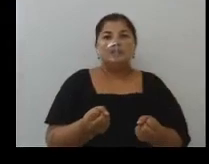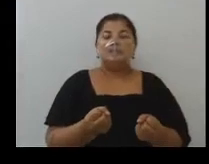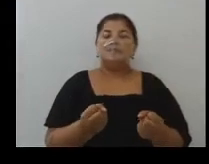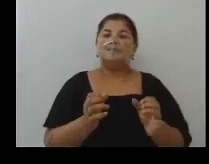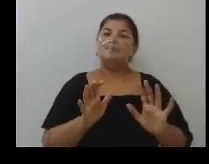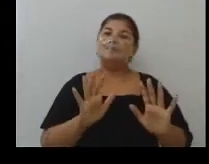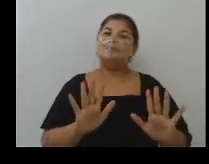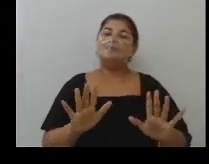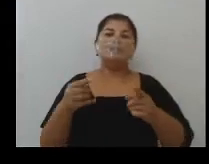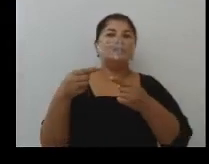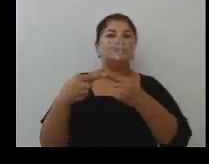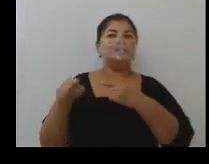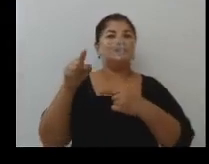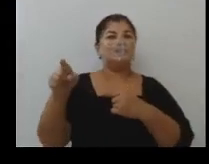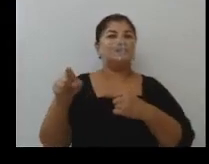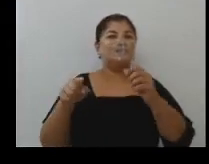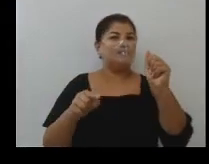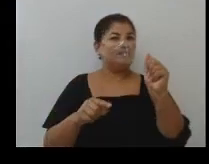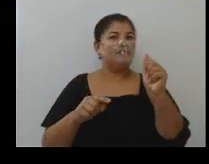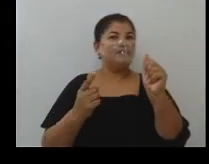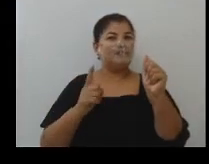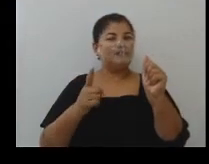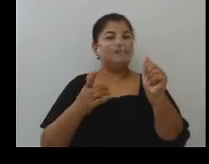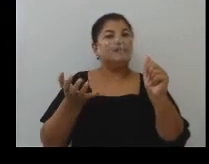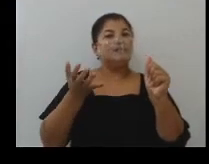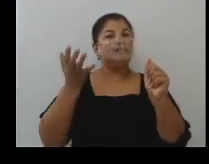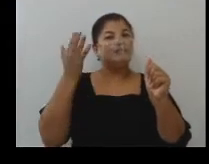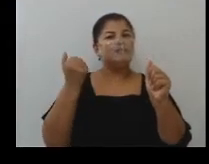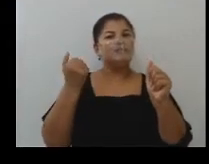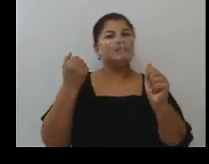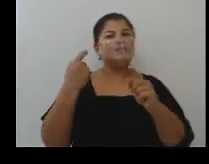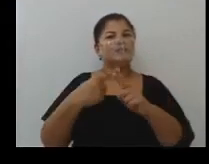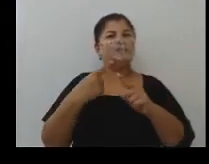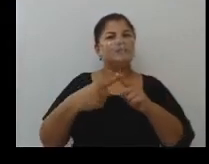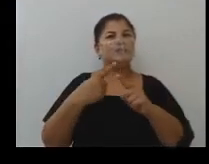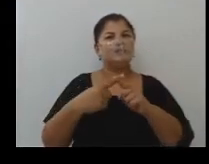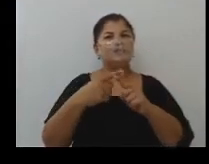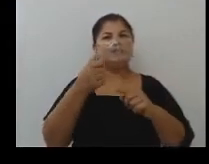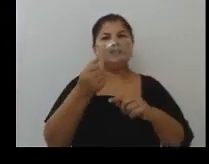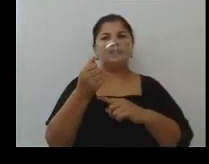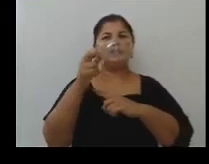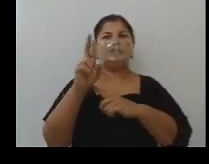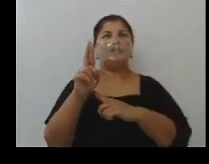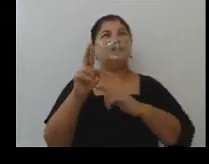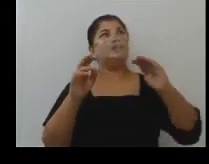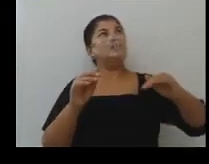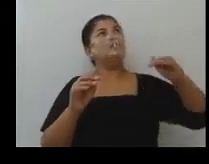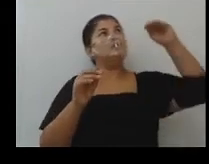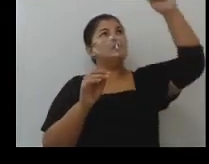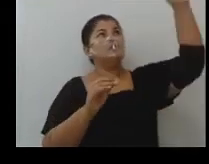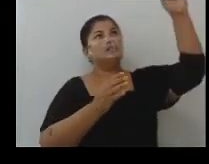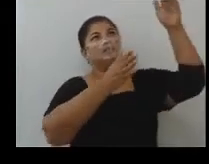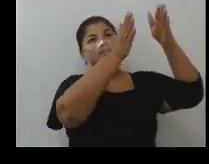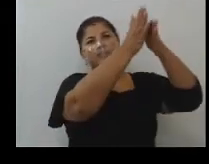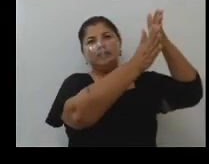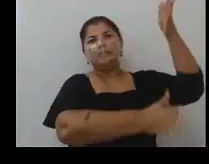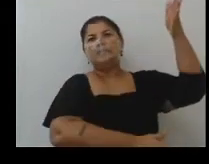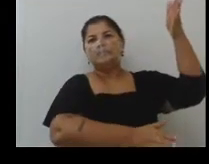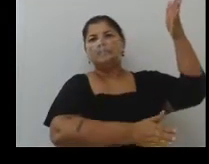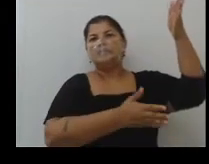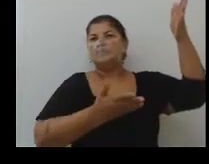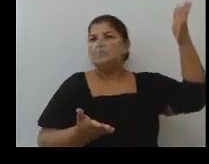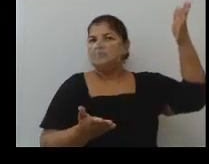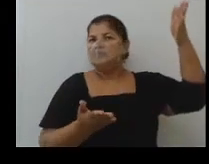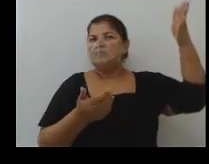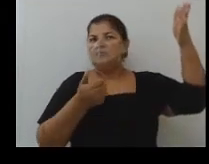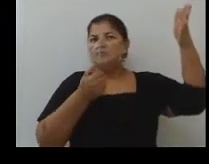pergunta. Não foi isso que eu perguntei. Eu quero saber por que a gente põe o ar-condicionado no ponto mais alto da parede. Não é porque ele tira a